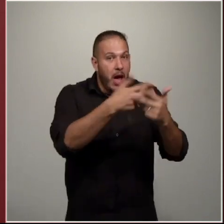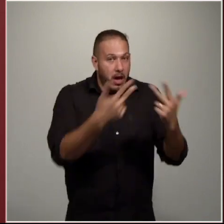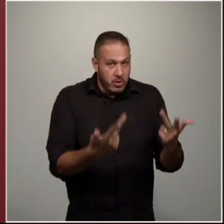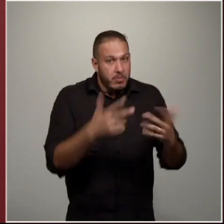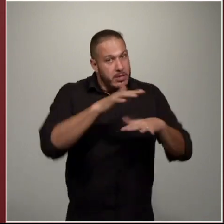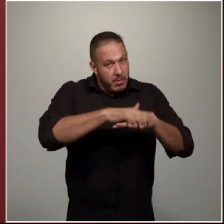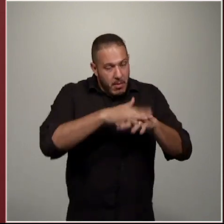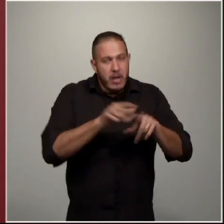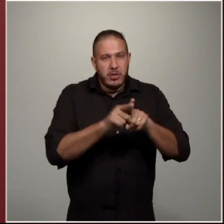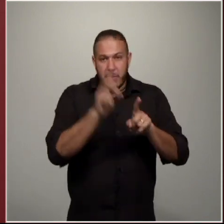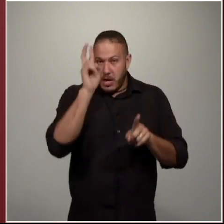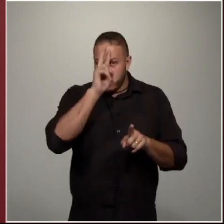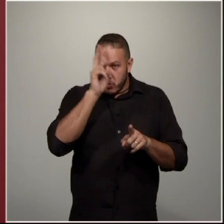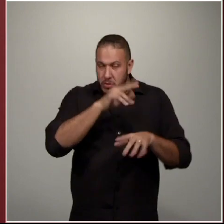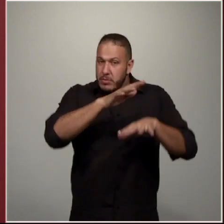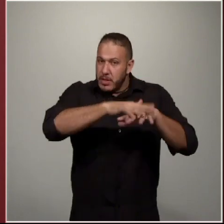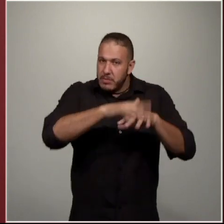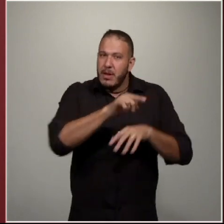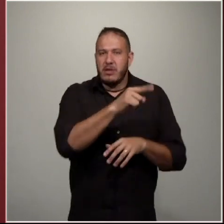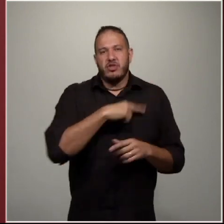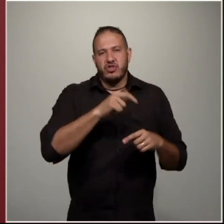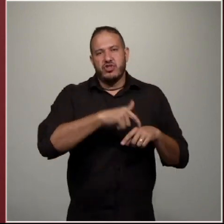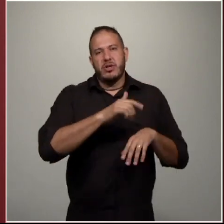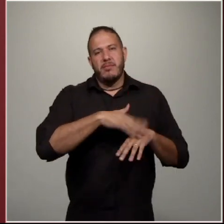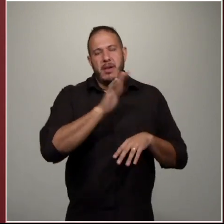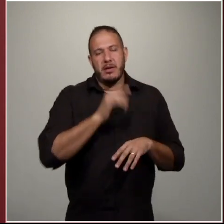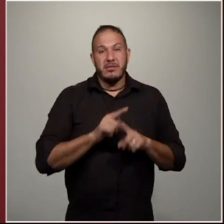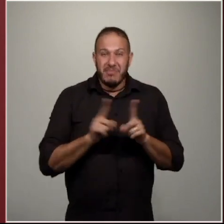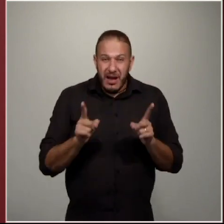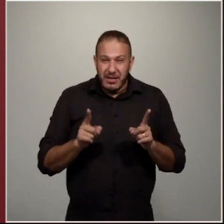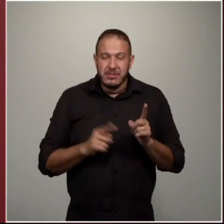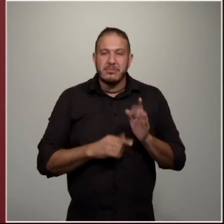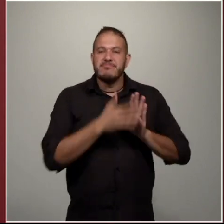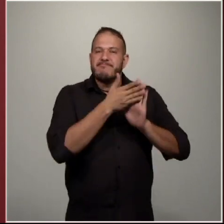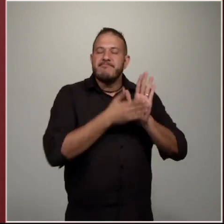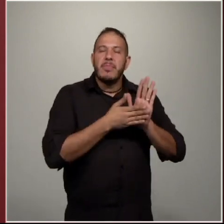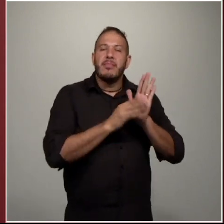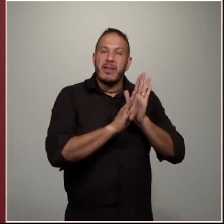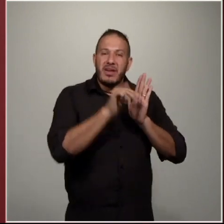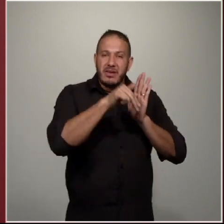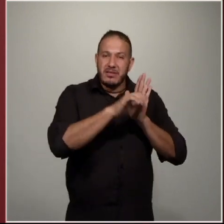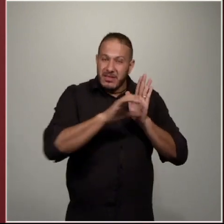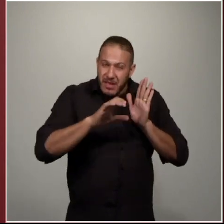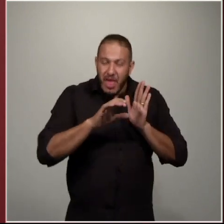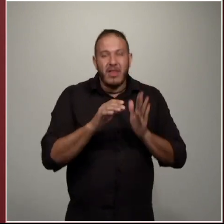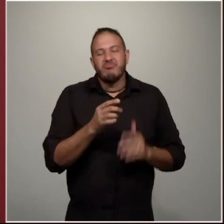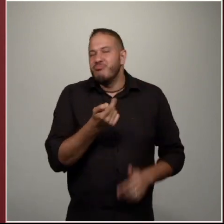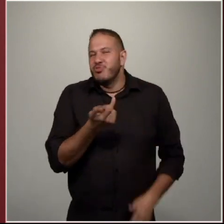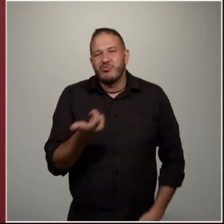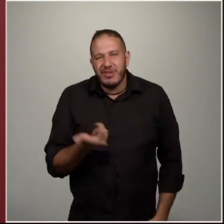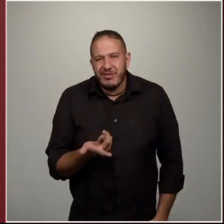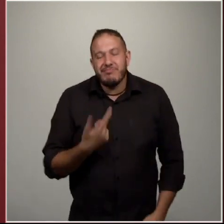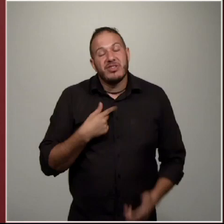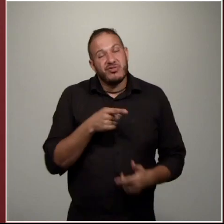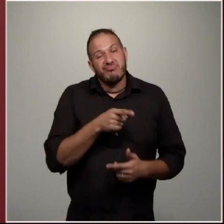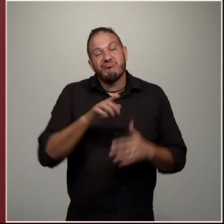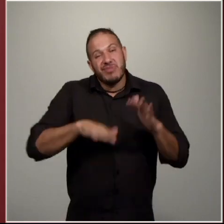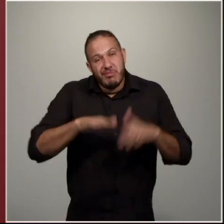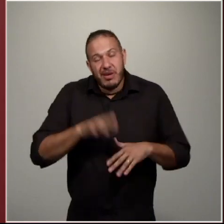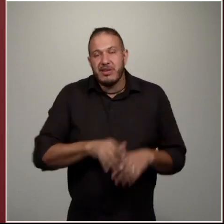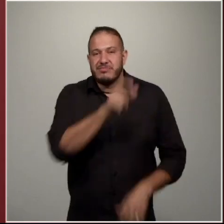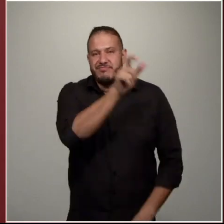matemática no caso da da bmc isso não tá não está presente então é uma coisa que vai depender do